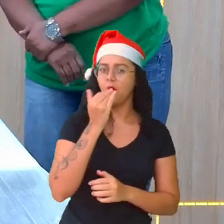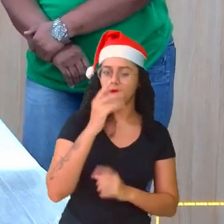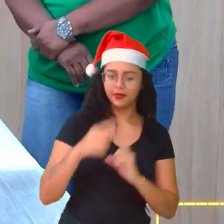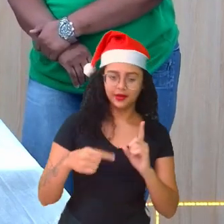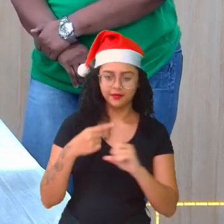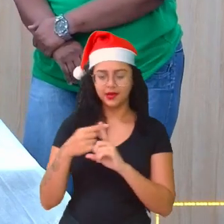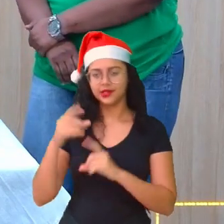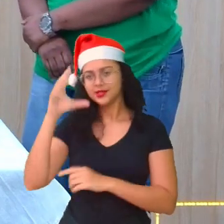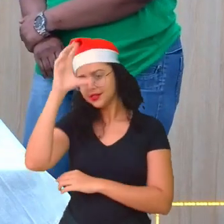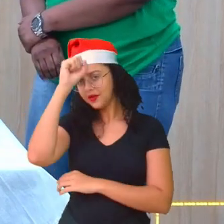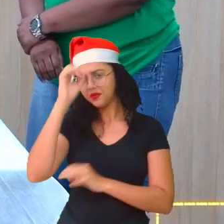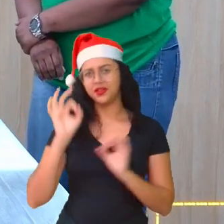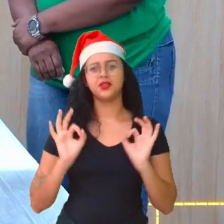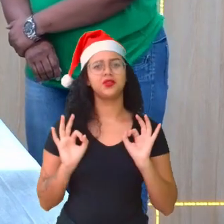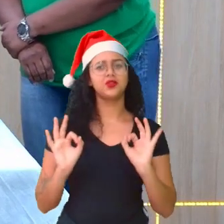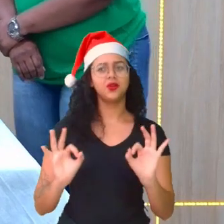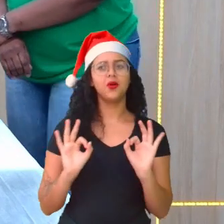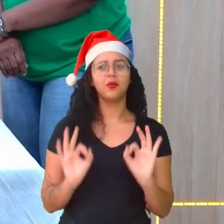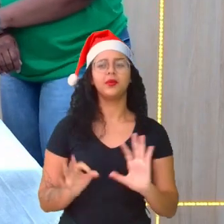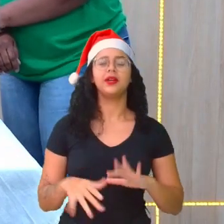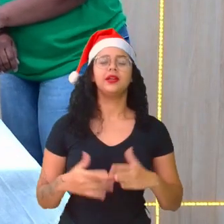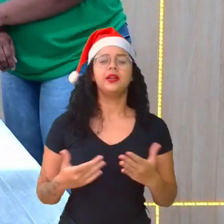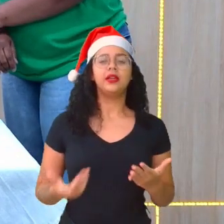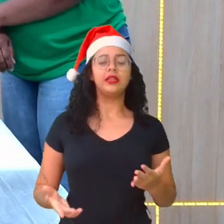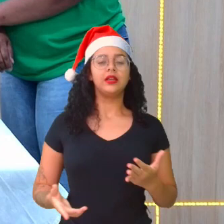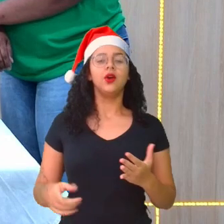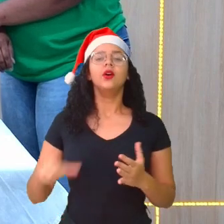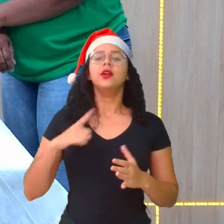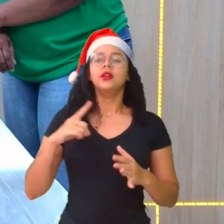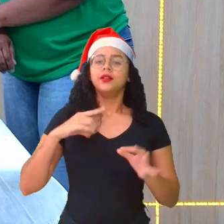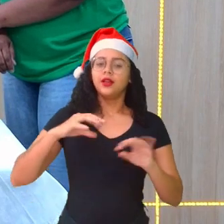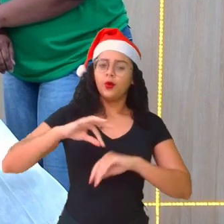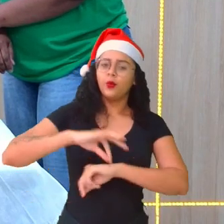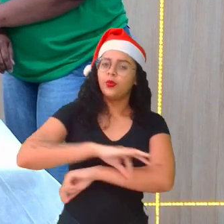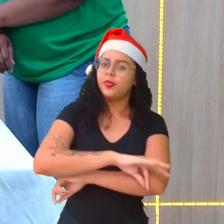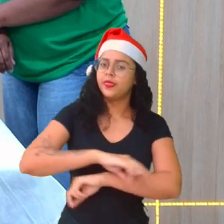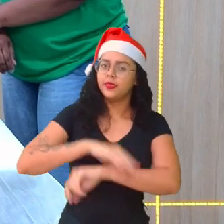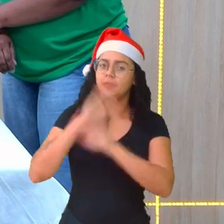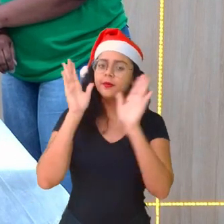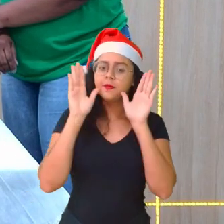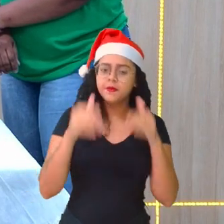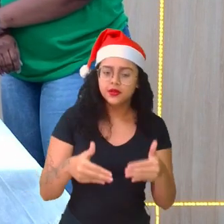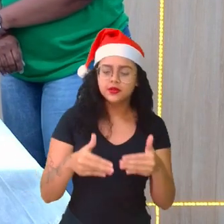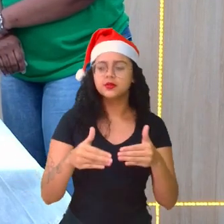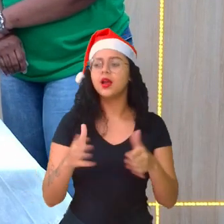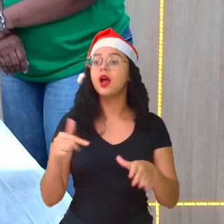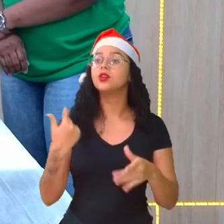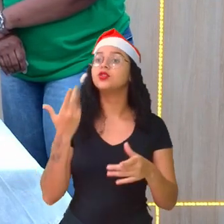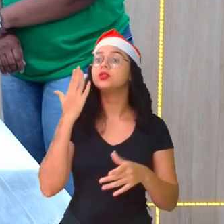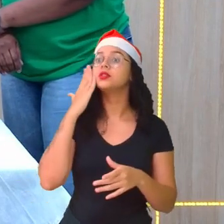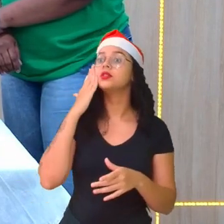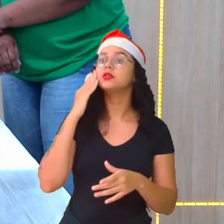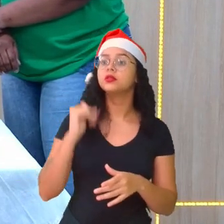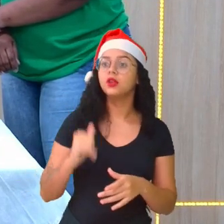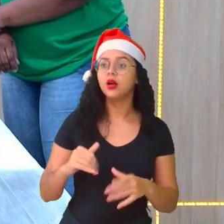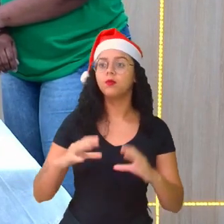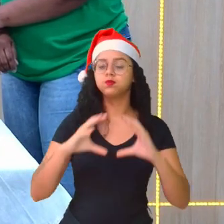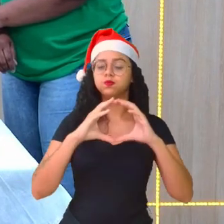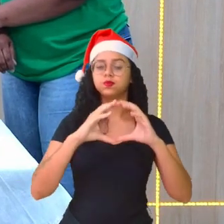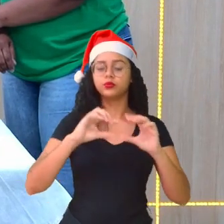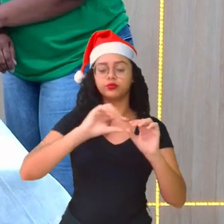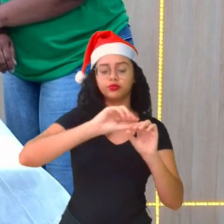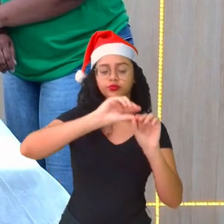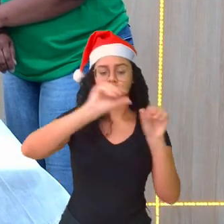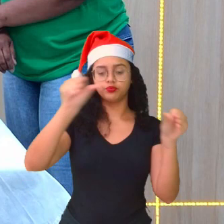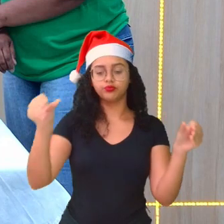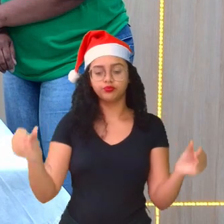Eita, é massa. Então, o comprimento de circunferência tem uma medida específica para a gente. que a gente sabe que esse já é a borda. Essa borda,